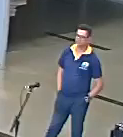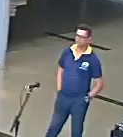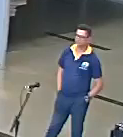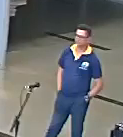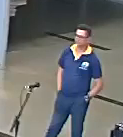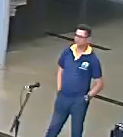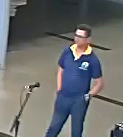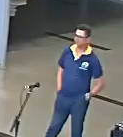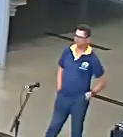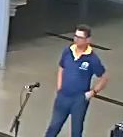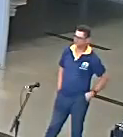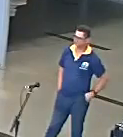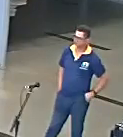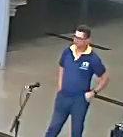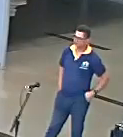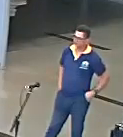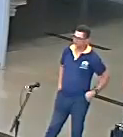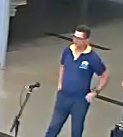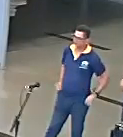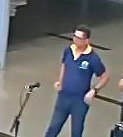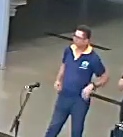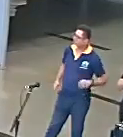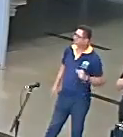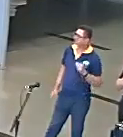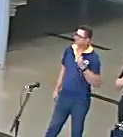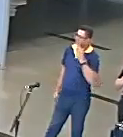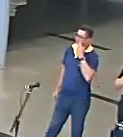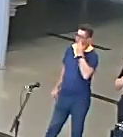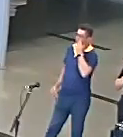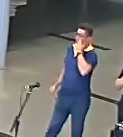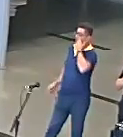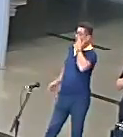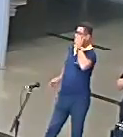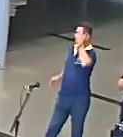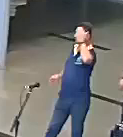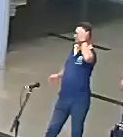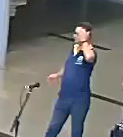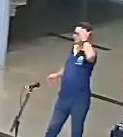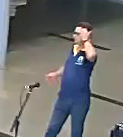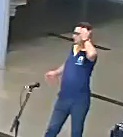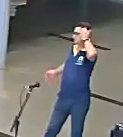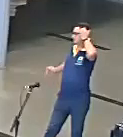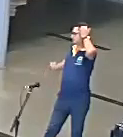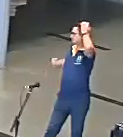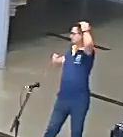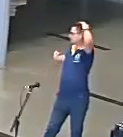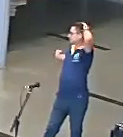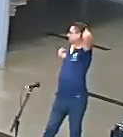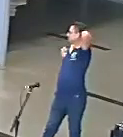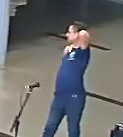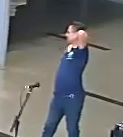Deputado e não há documento não há portaria não há